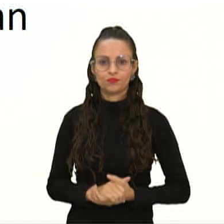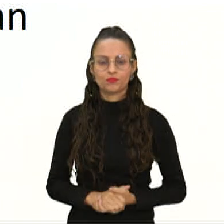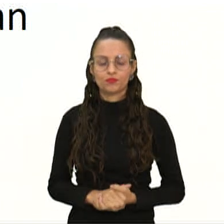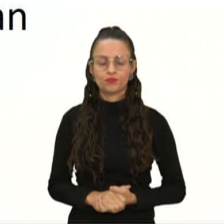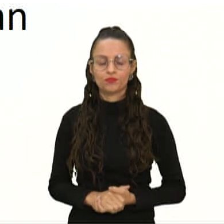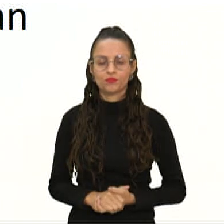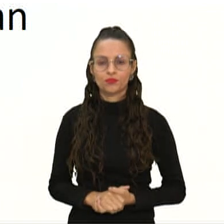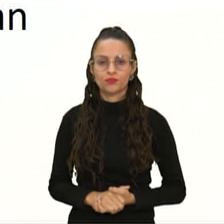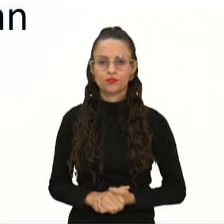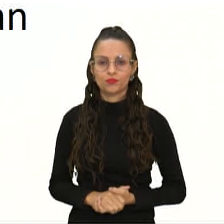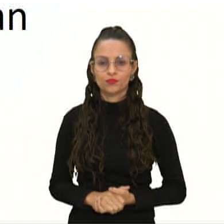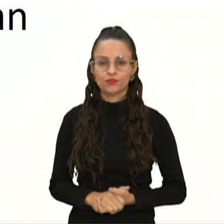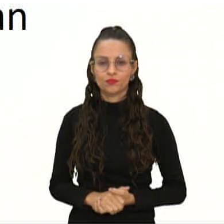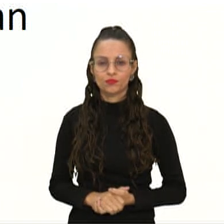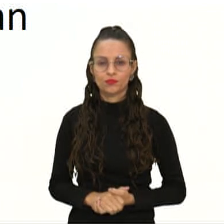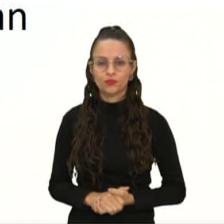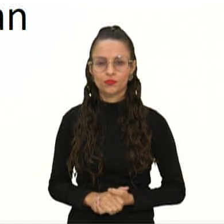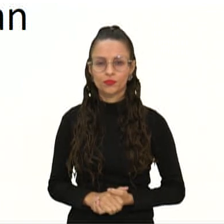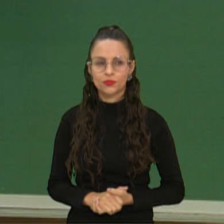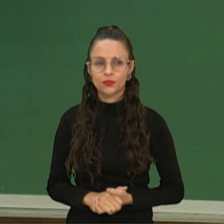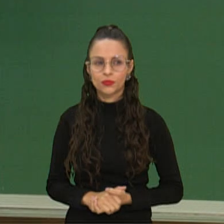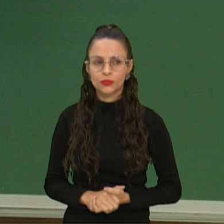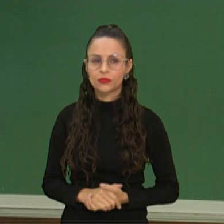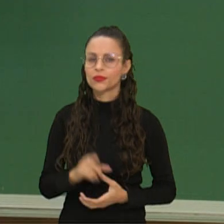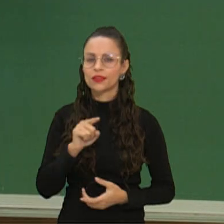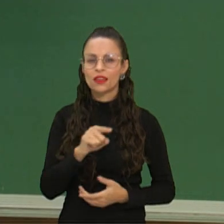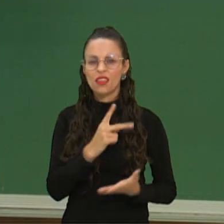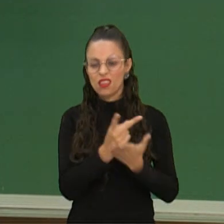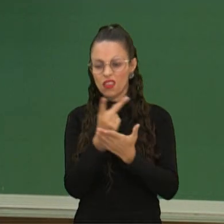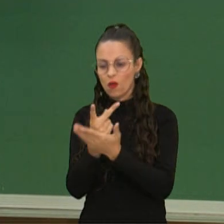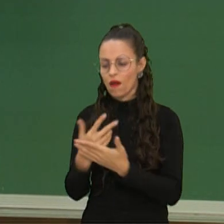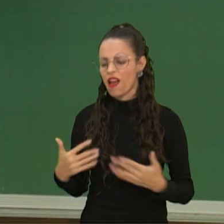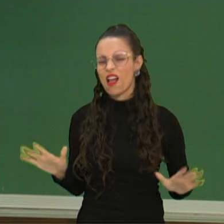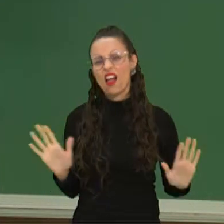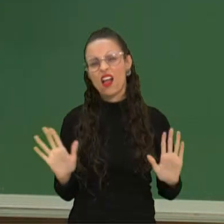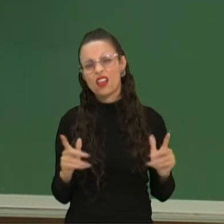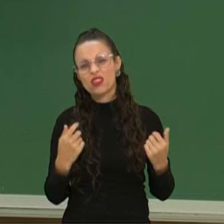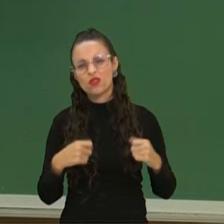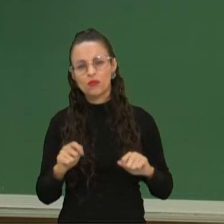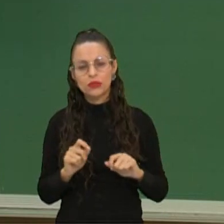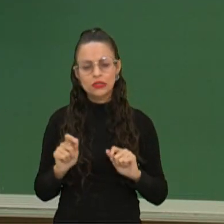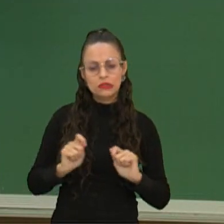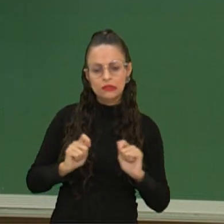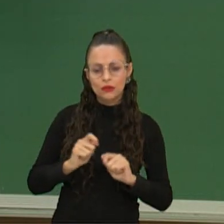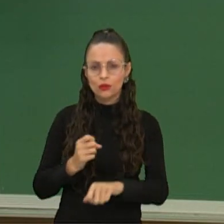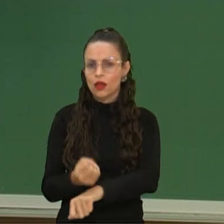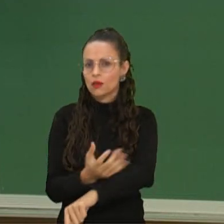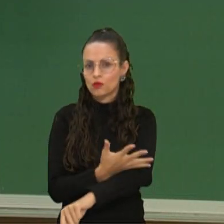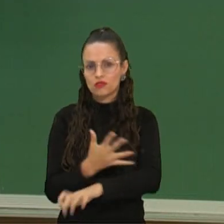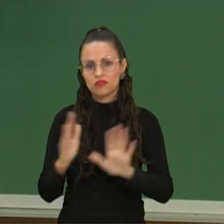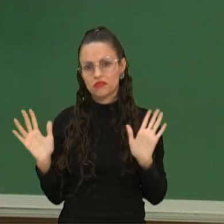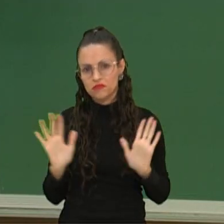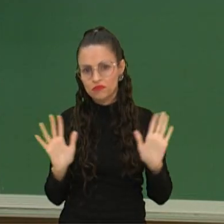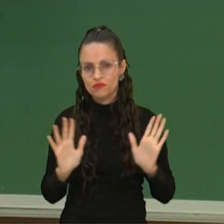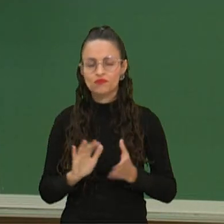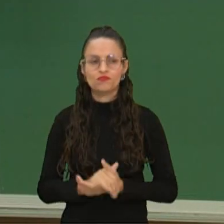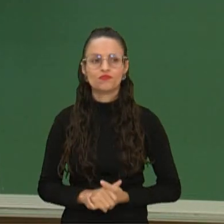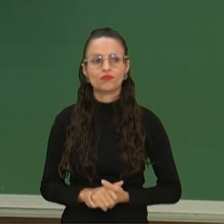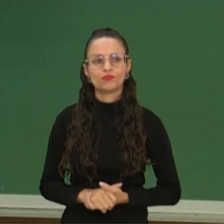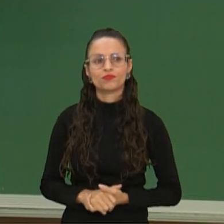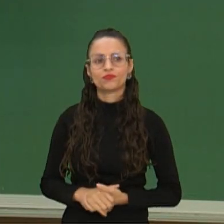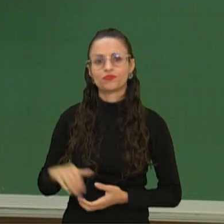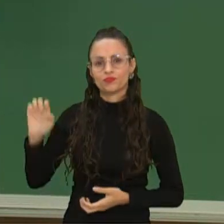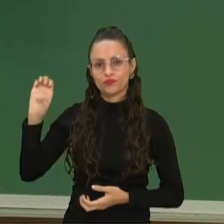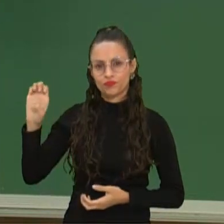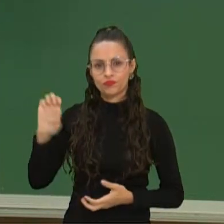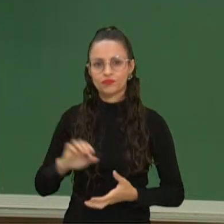our emotions. Que nessa situação de erros não é preciso a gente lidar com as nossas emoções. And E. After some